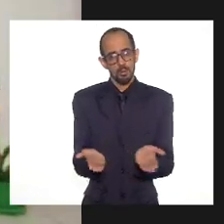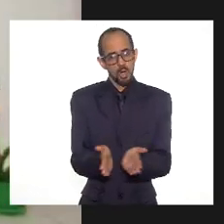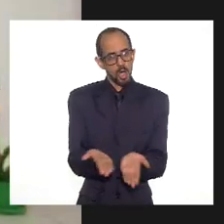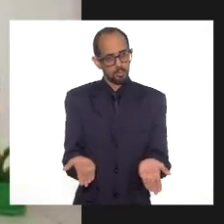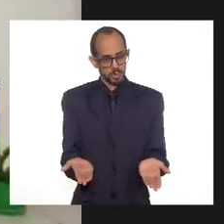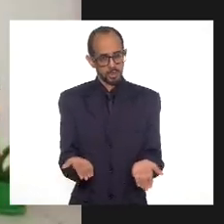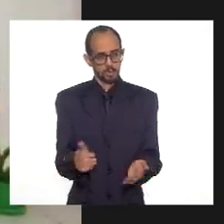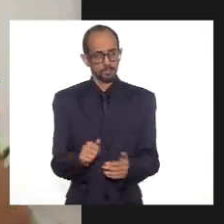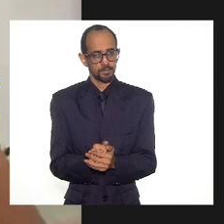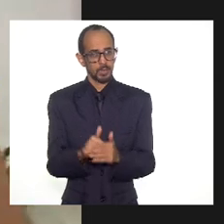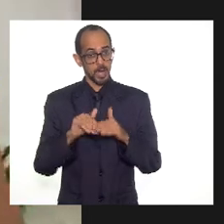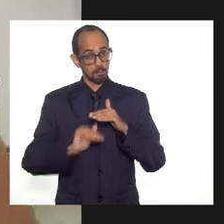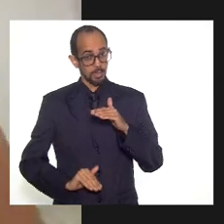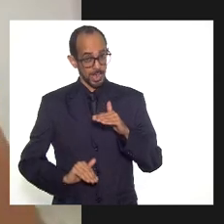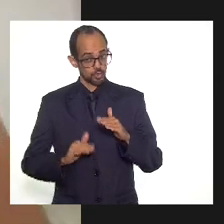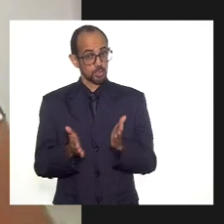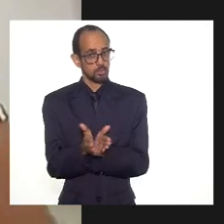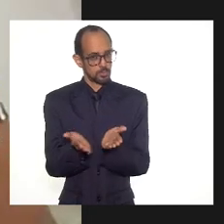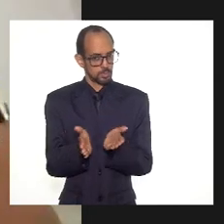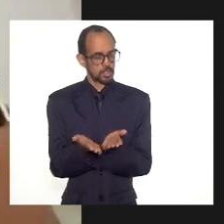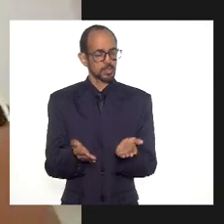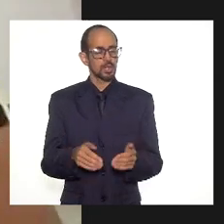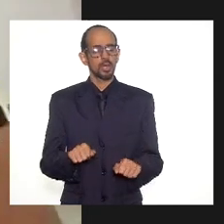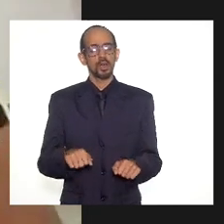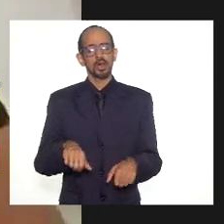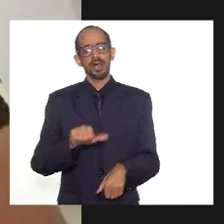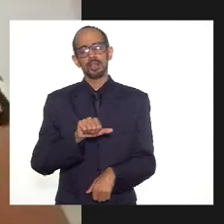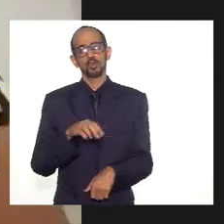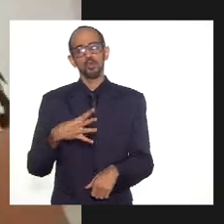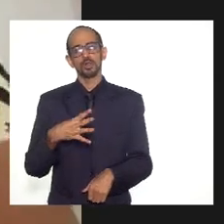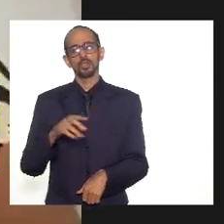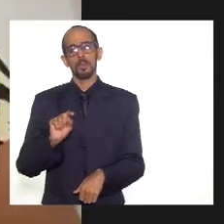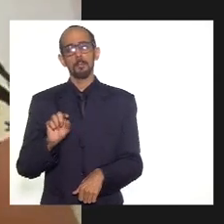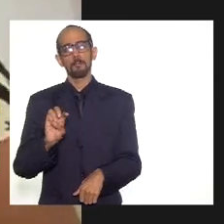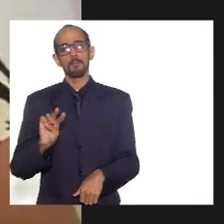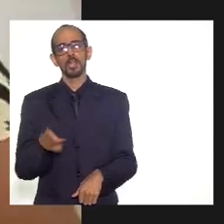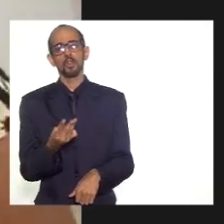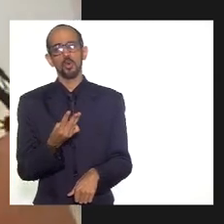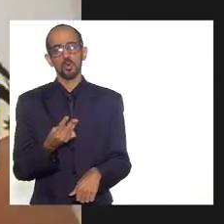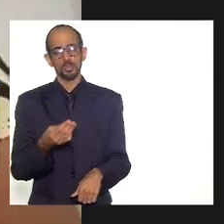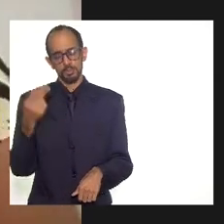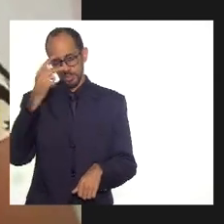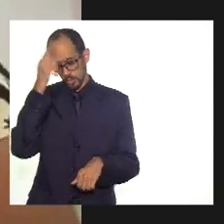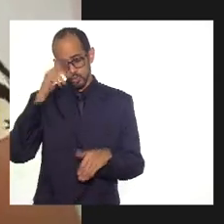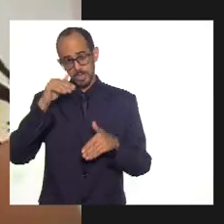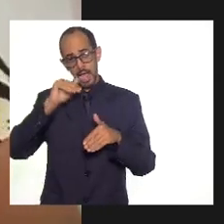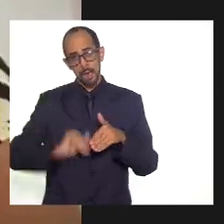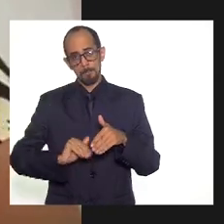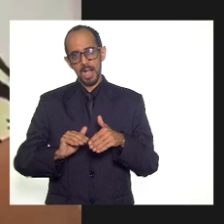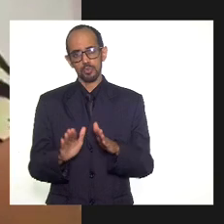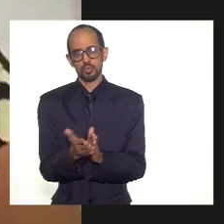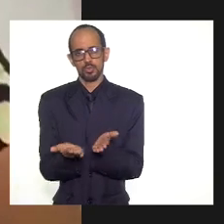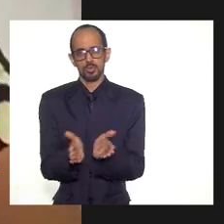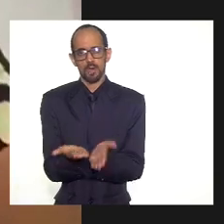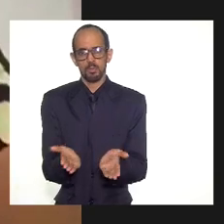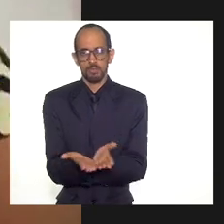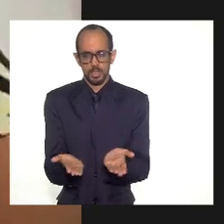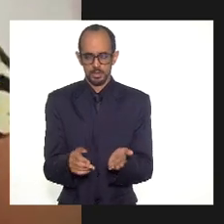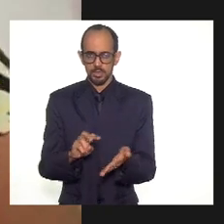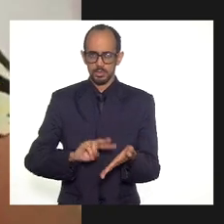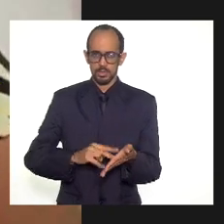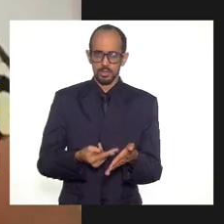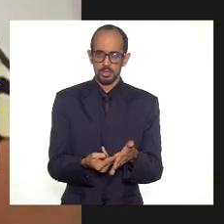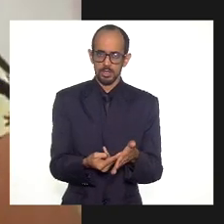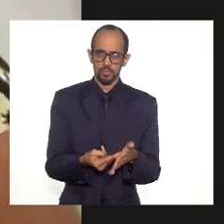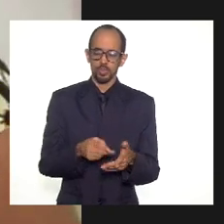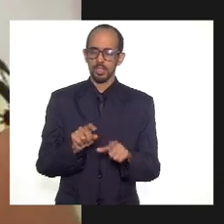Quando a gente vê o Brasil aí 14 milhões de miseráveis, isso significa que